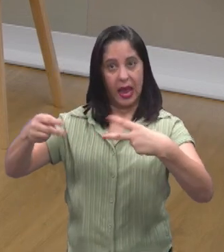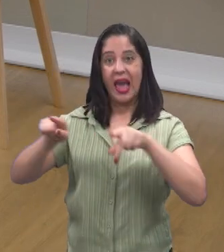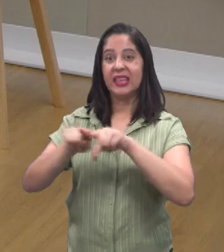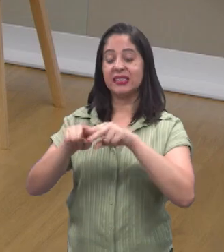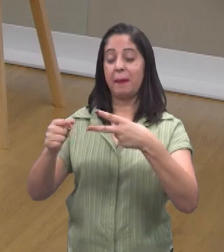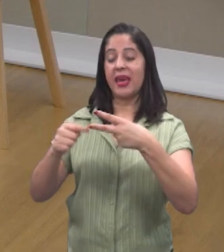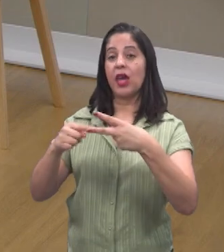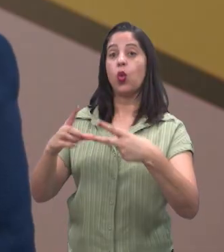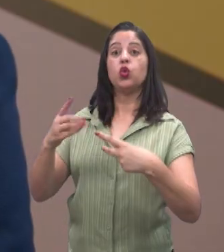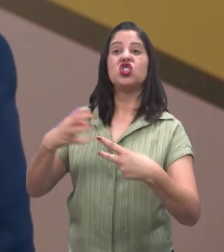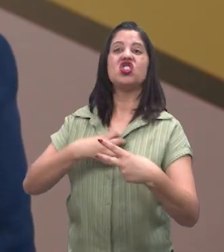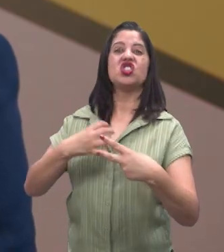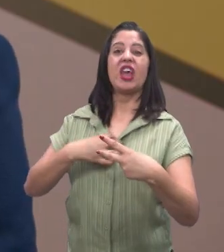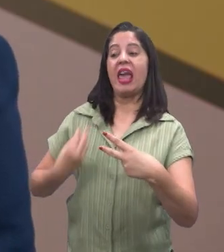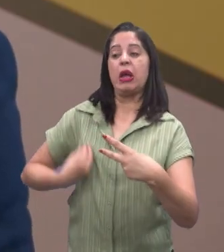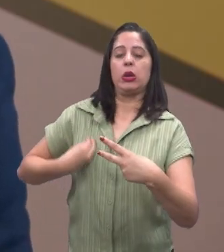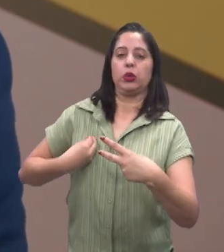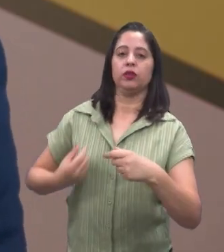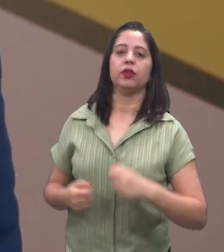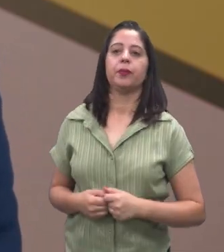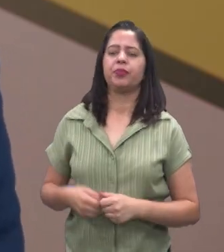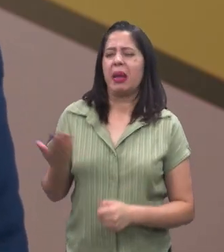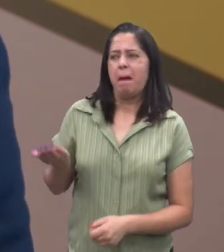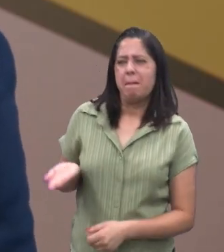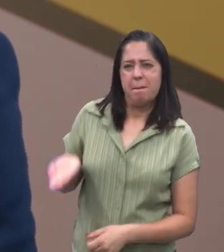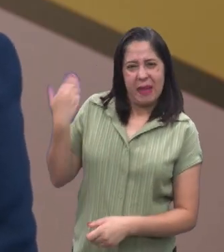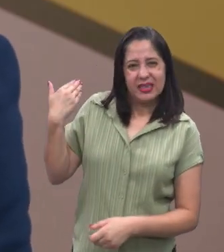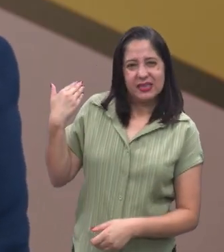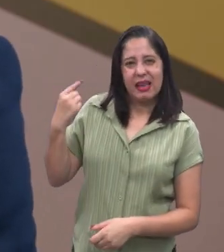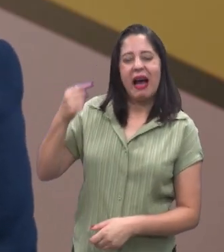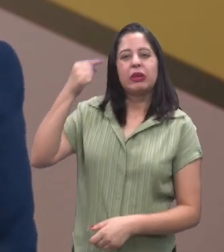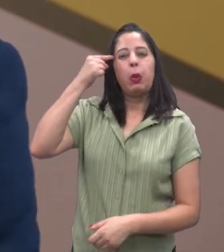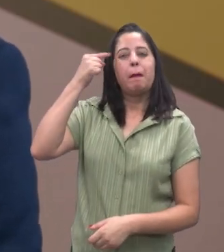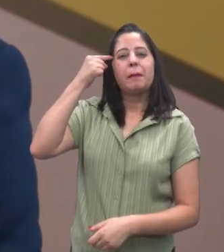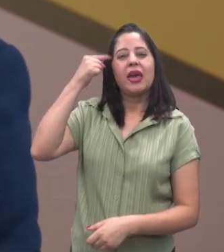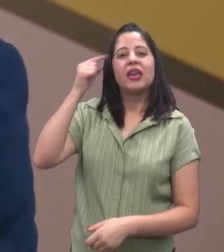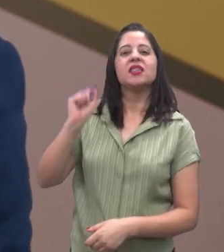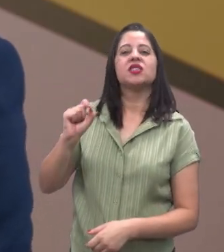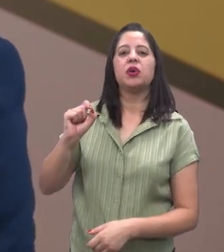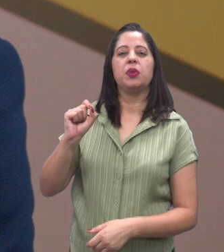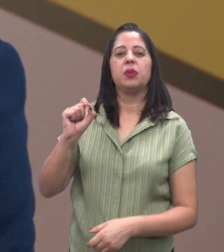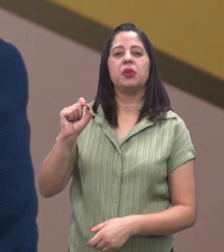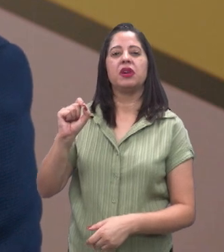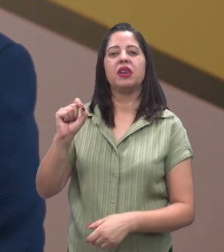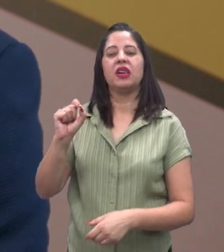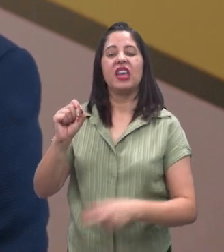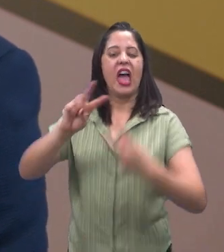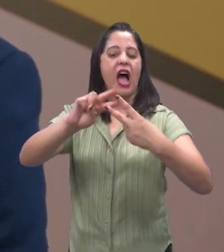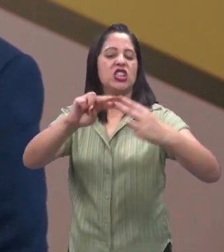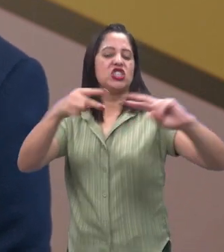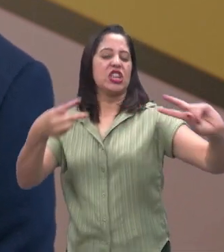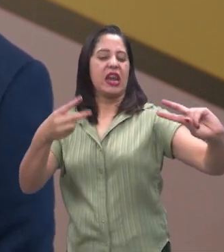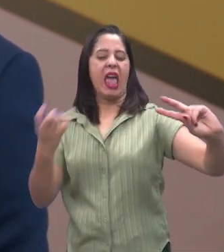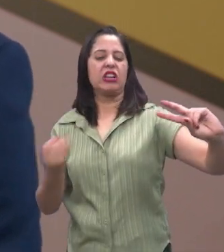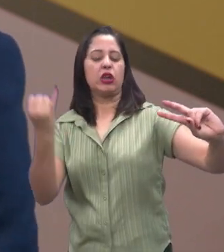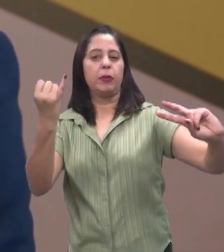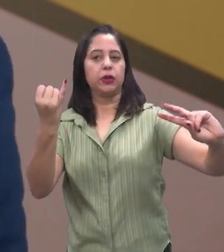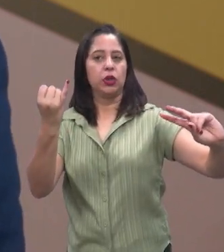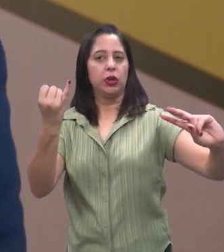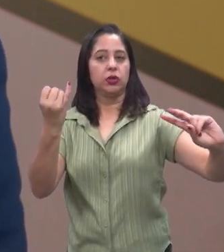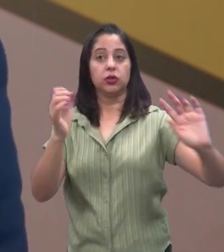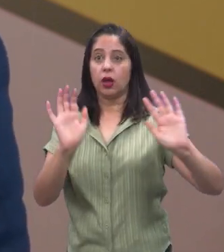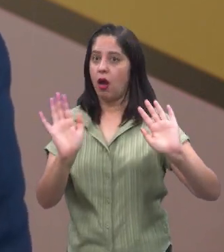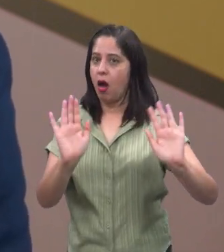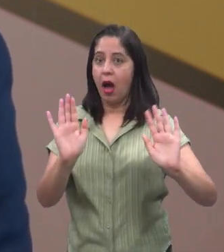tempo atrás, acreditava-se que a genética era preponderante, era o fator mais importante. Mas de décadas